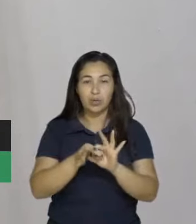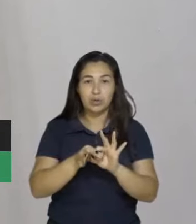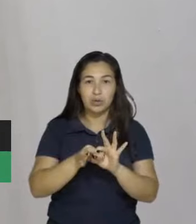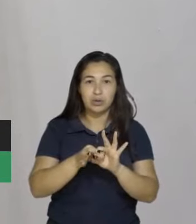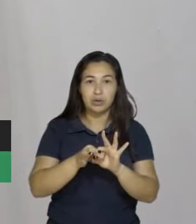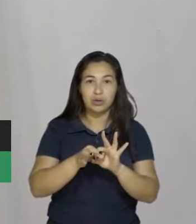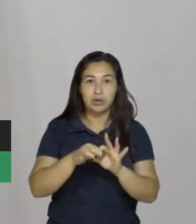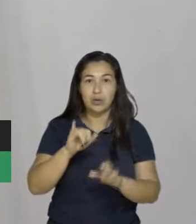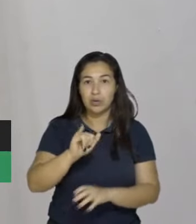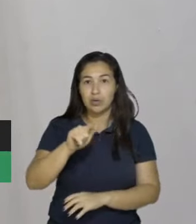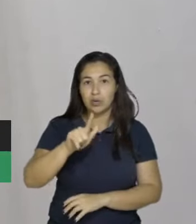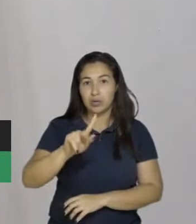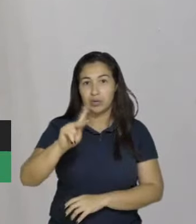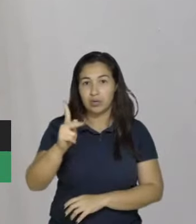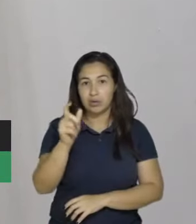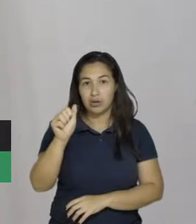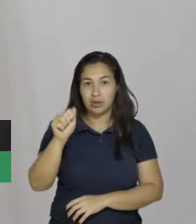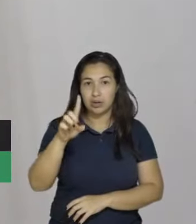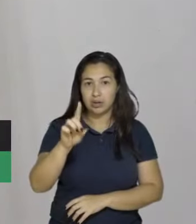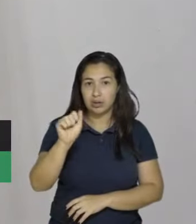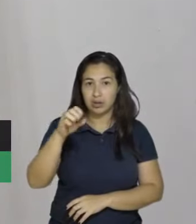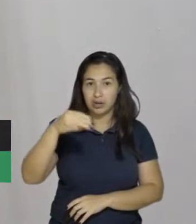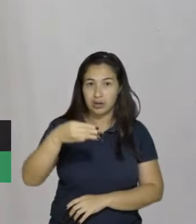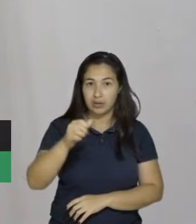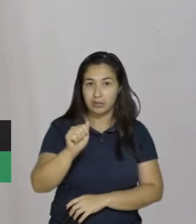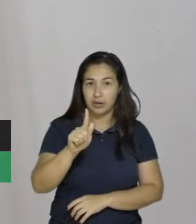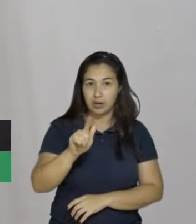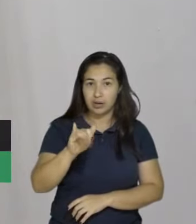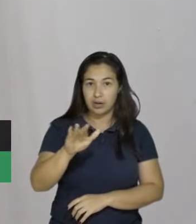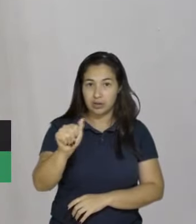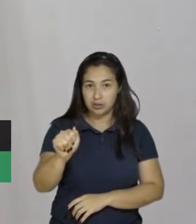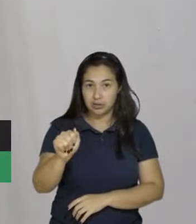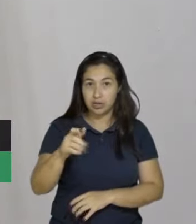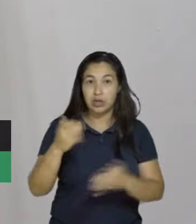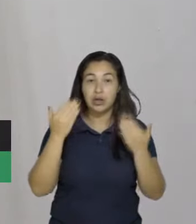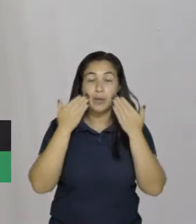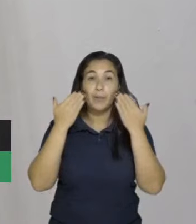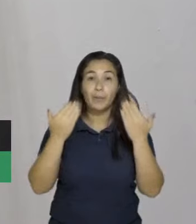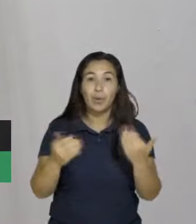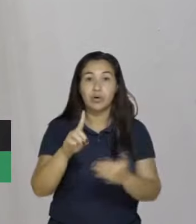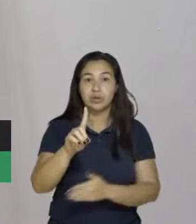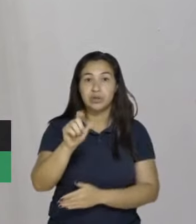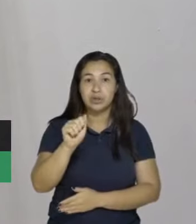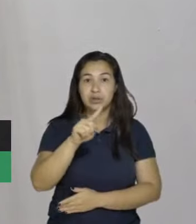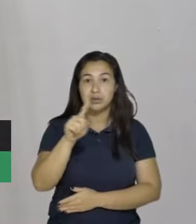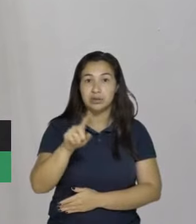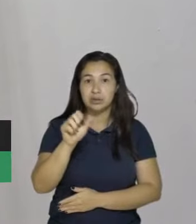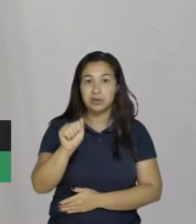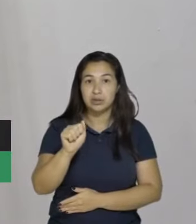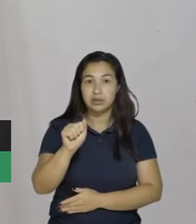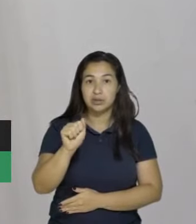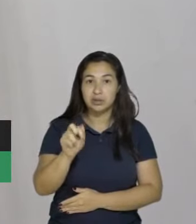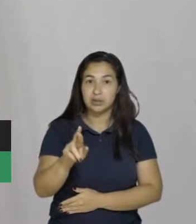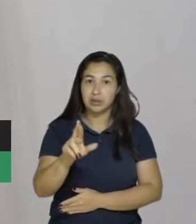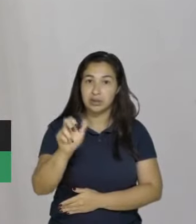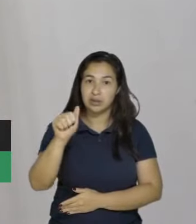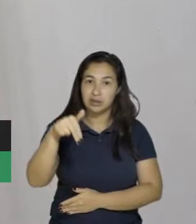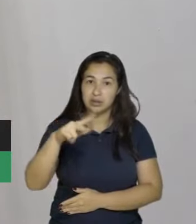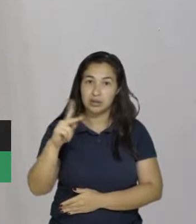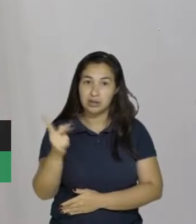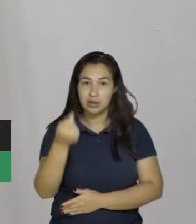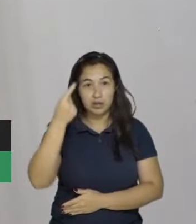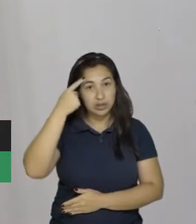Ó Mané, que festa é essa? É o das aranhas mostrando ao mundo que um dia lindo a gente faz. Tivemos a